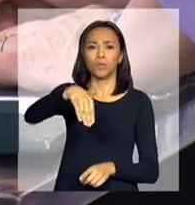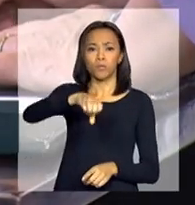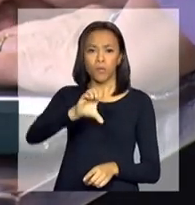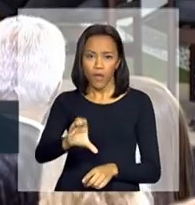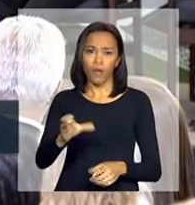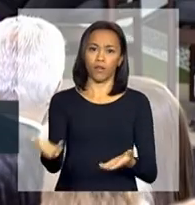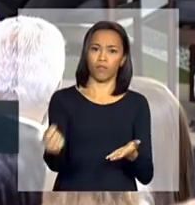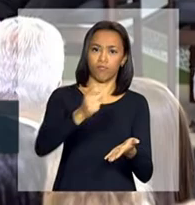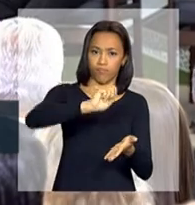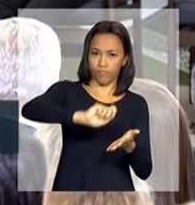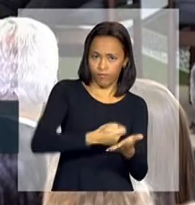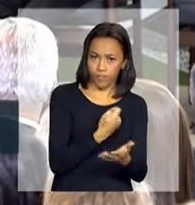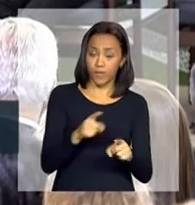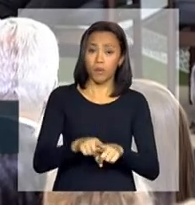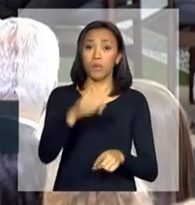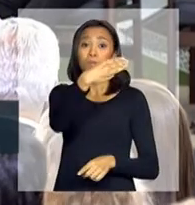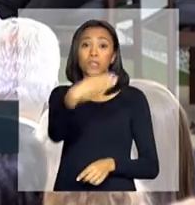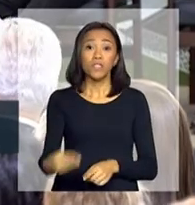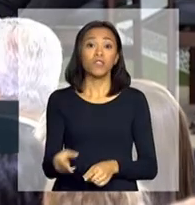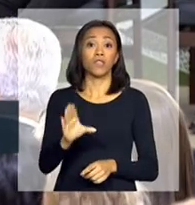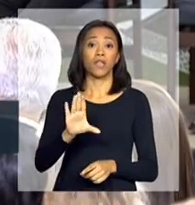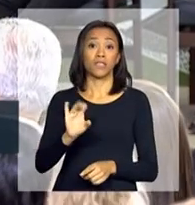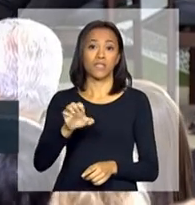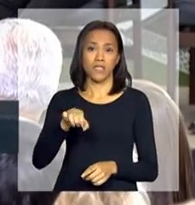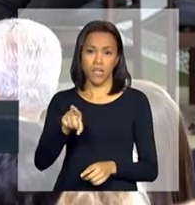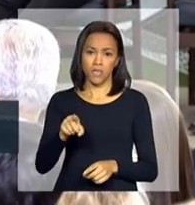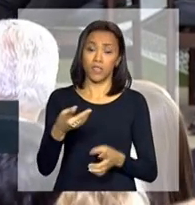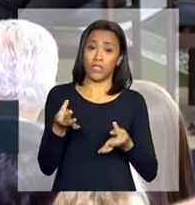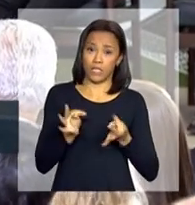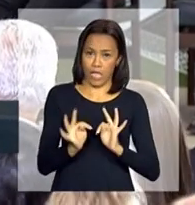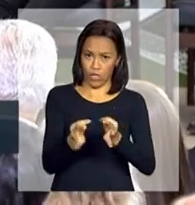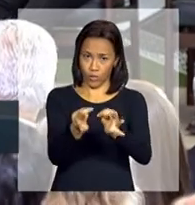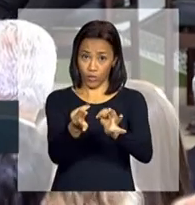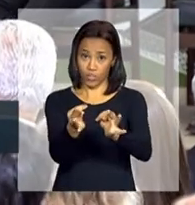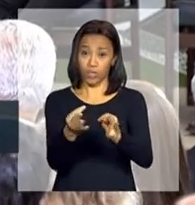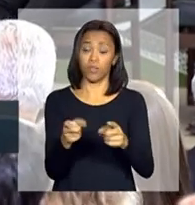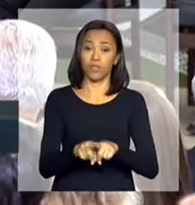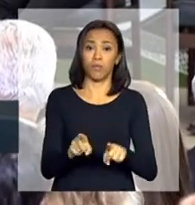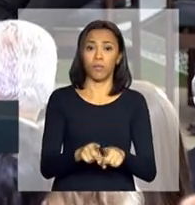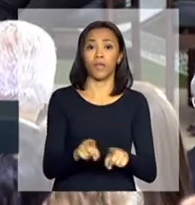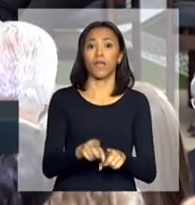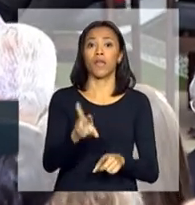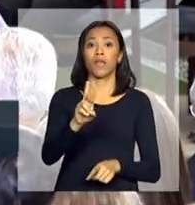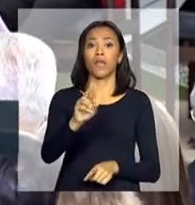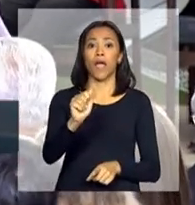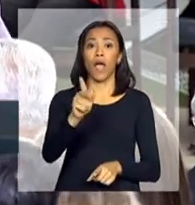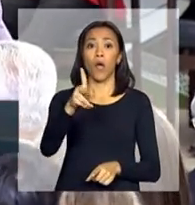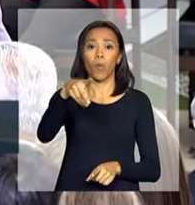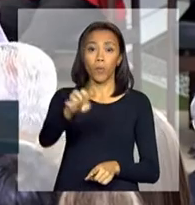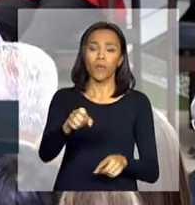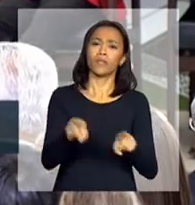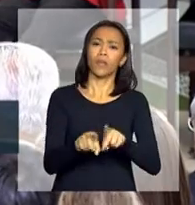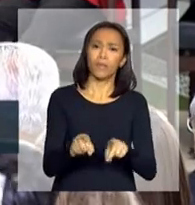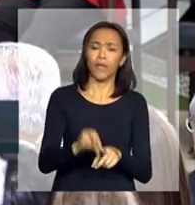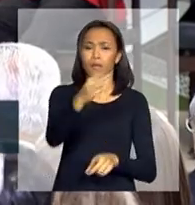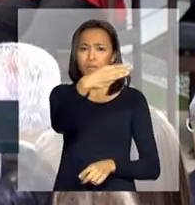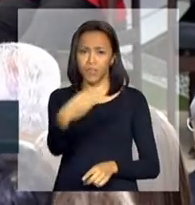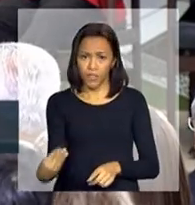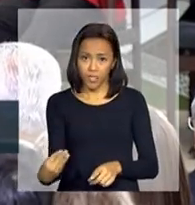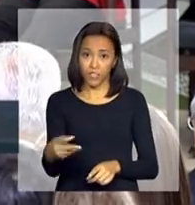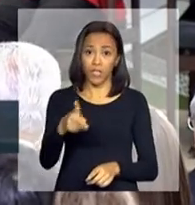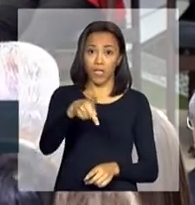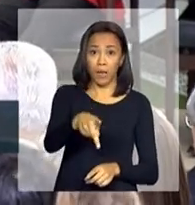Mercadante o ministro da Ciência Tecnologia e inovação Marco Antonio raupp a presidente da Petrobras